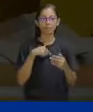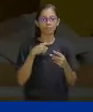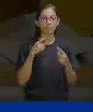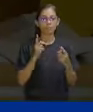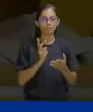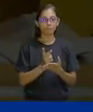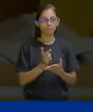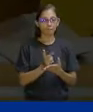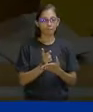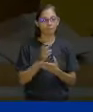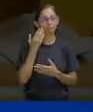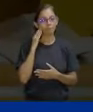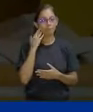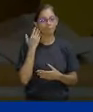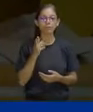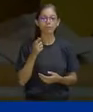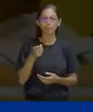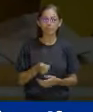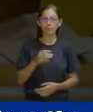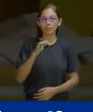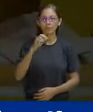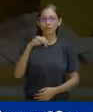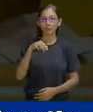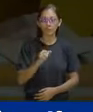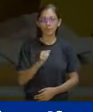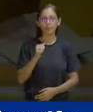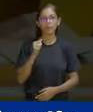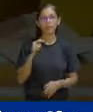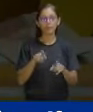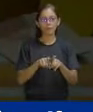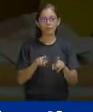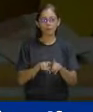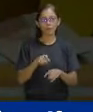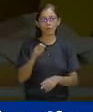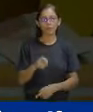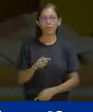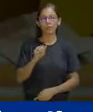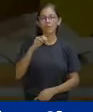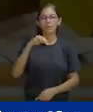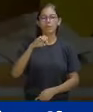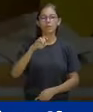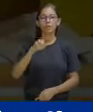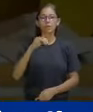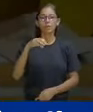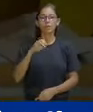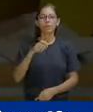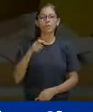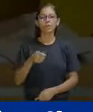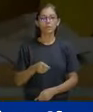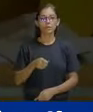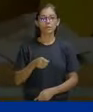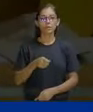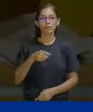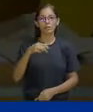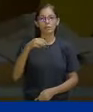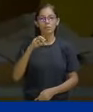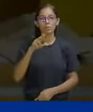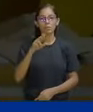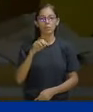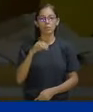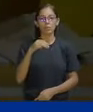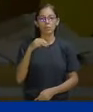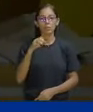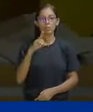deve continuar. A juíza Tina Souza, sim. Anselmo Gonçalves, sim. Normande Souza, sim. Então, vencidos